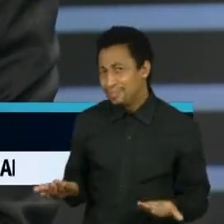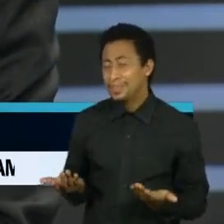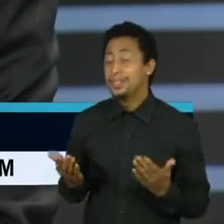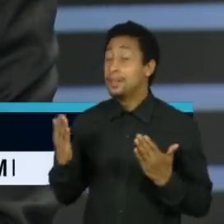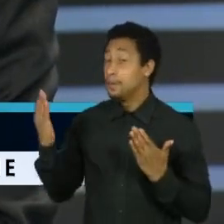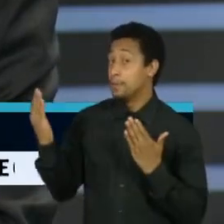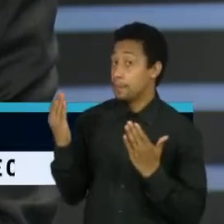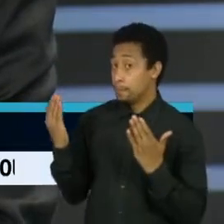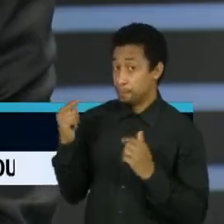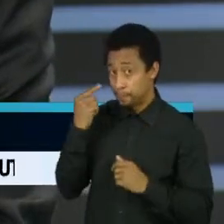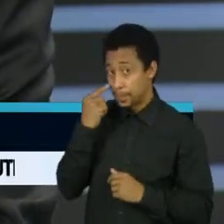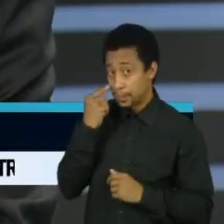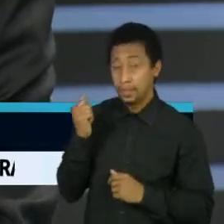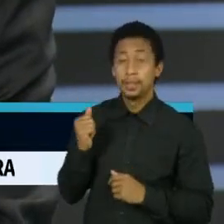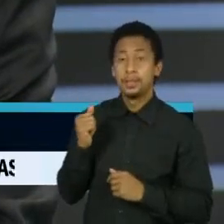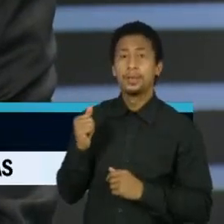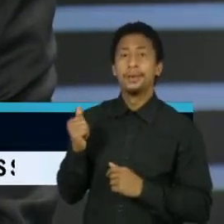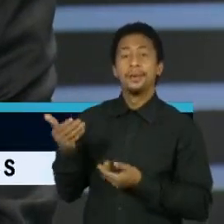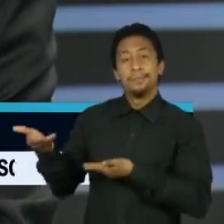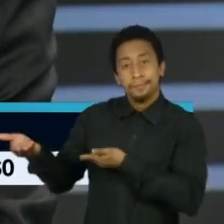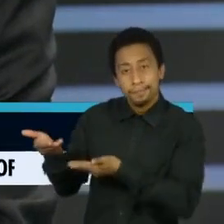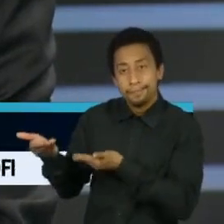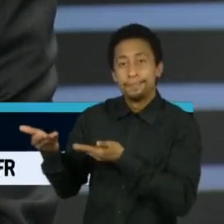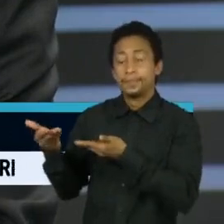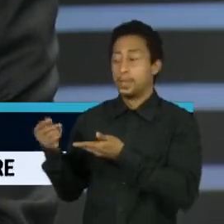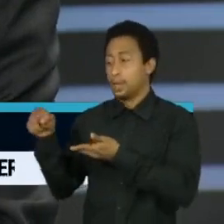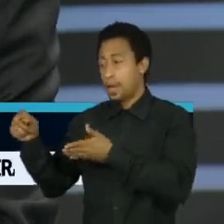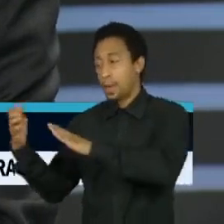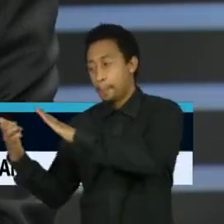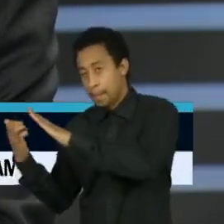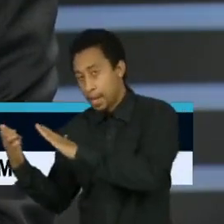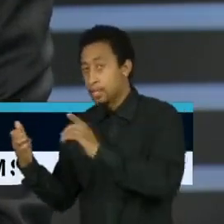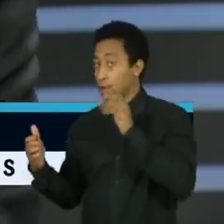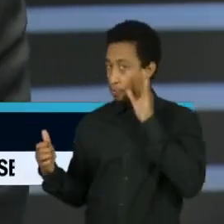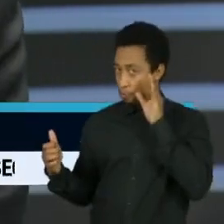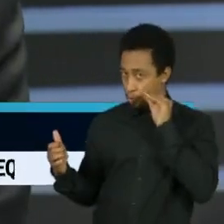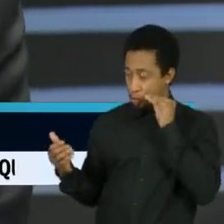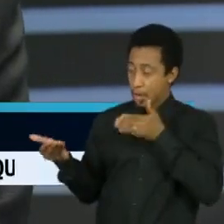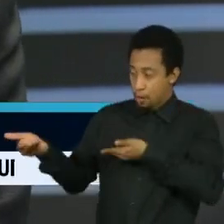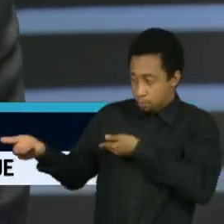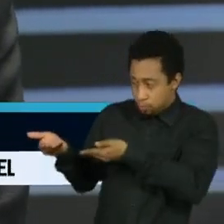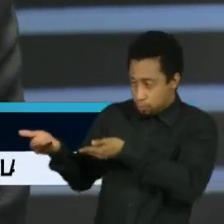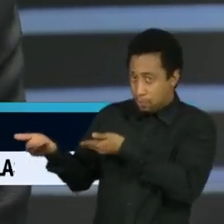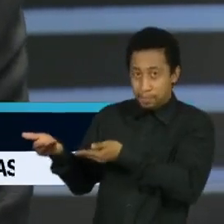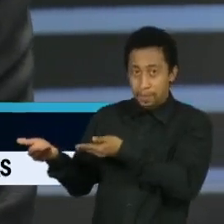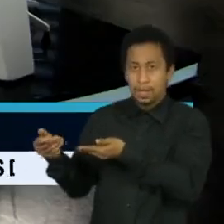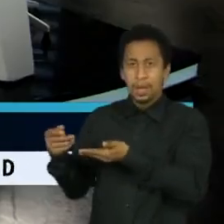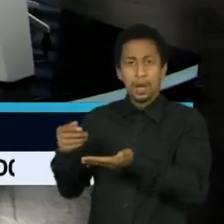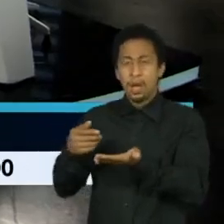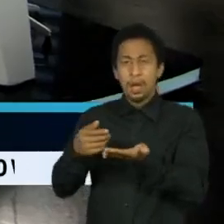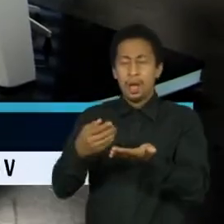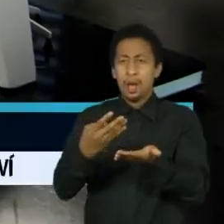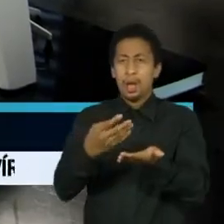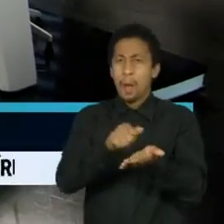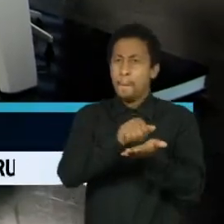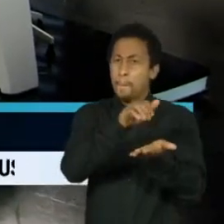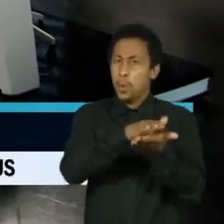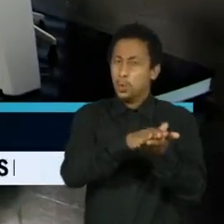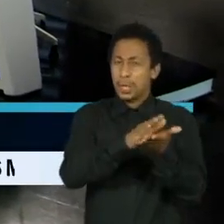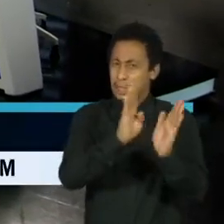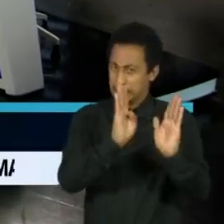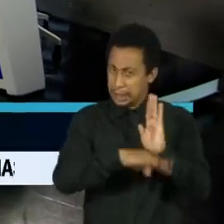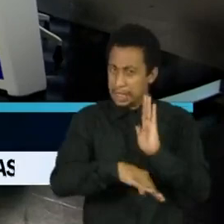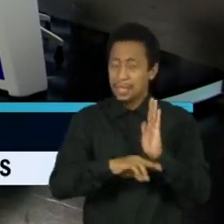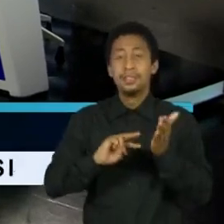de facilitar a relação do trabalhador com o empregado, é contrário a isso. Porque você tira o dinheiro